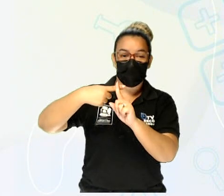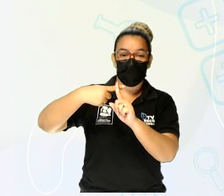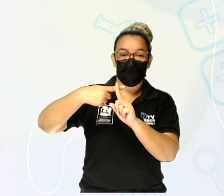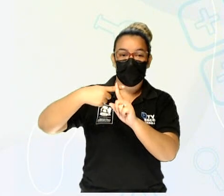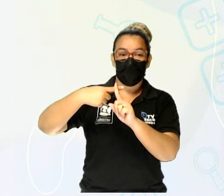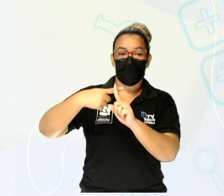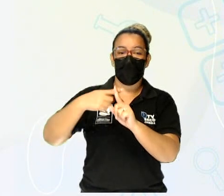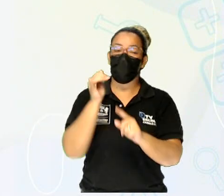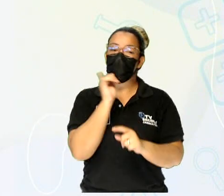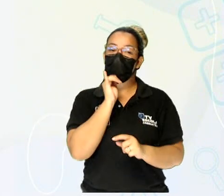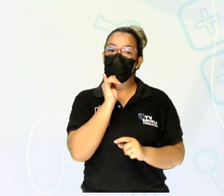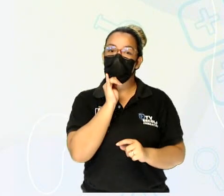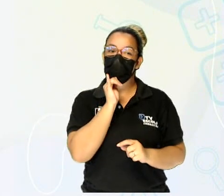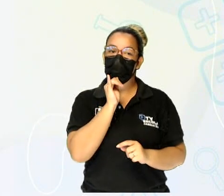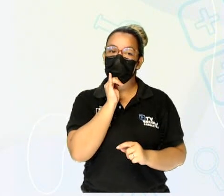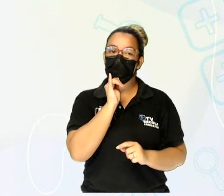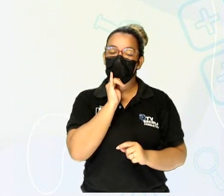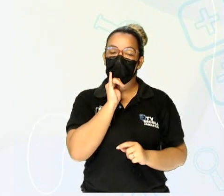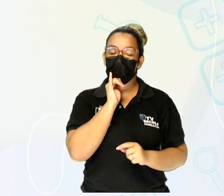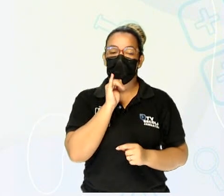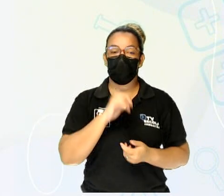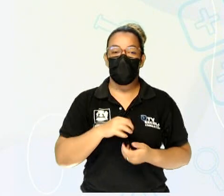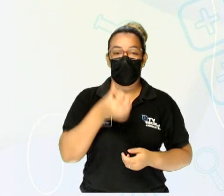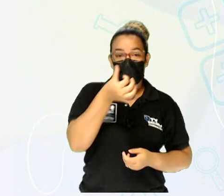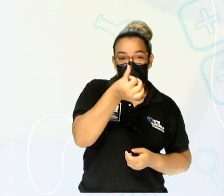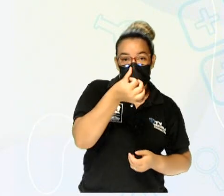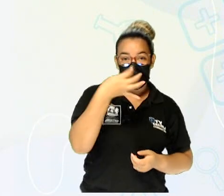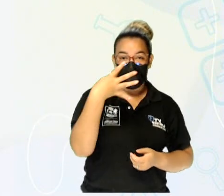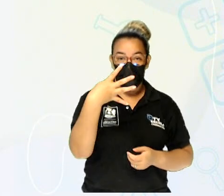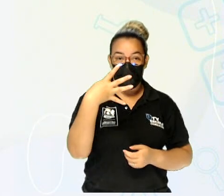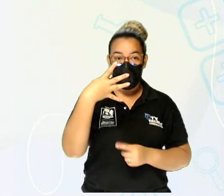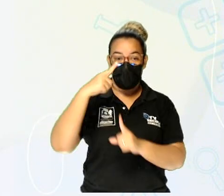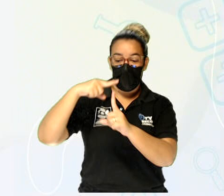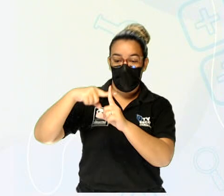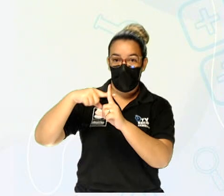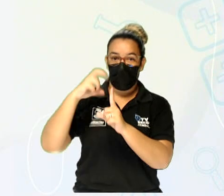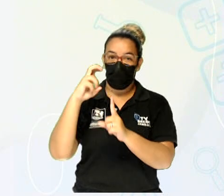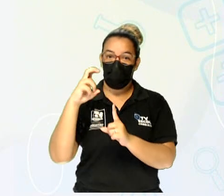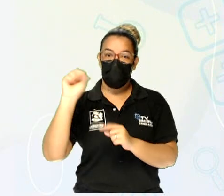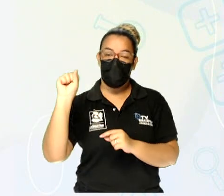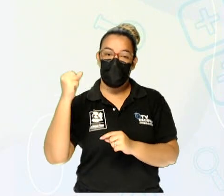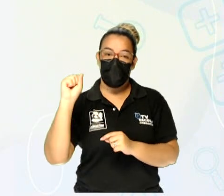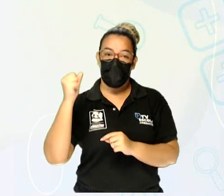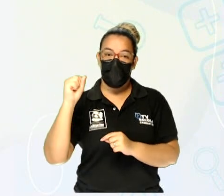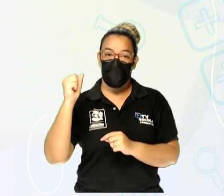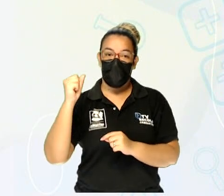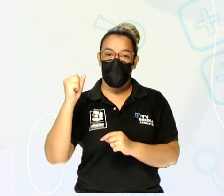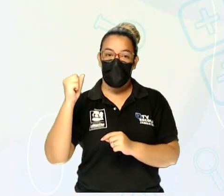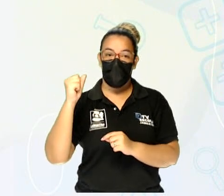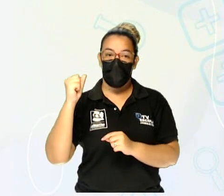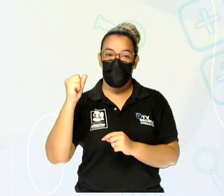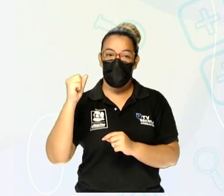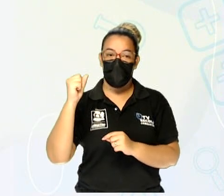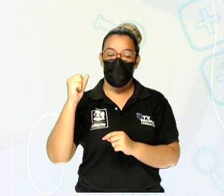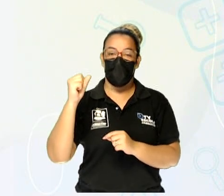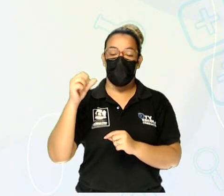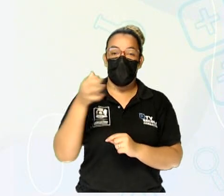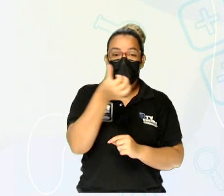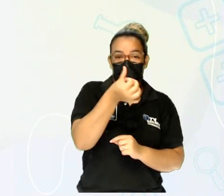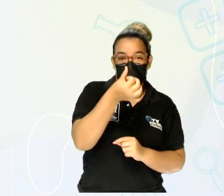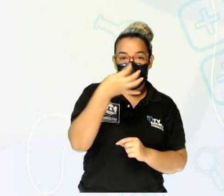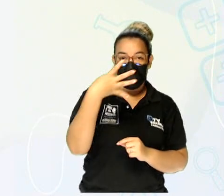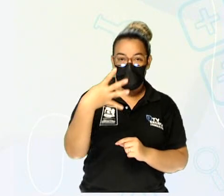Aqui eu coloquei o nosso desafio, 64 figurinhas mais 58. Esse primeiro número nós chamamos